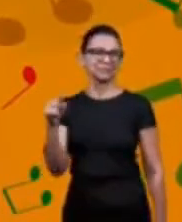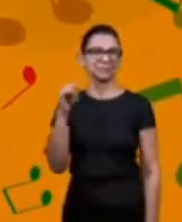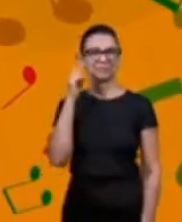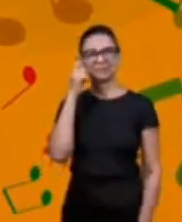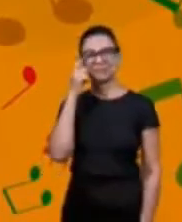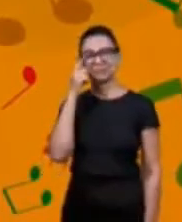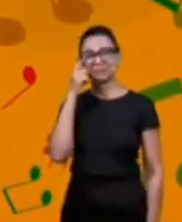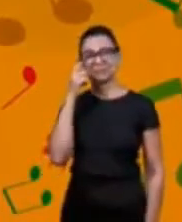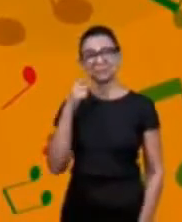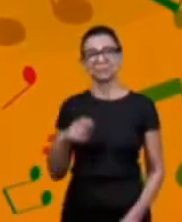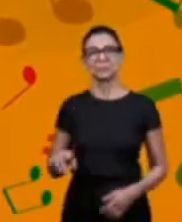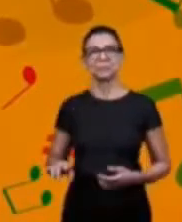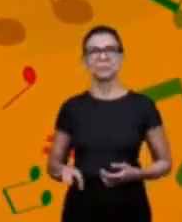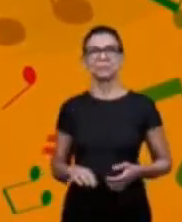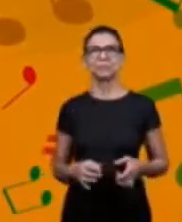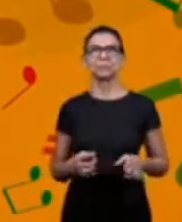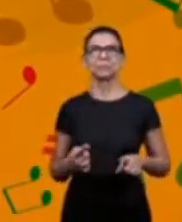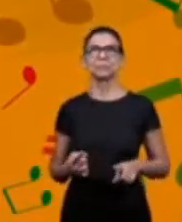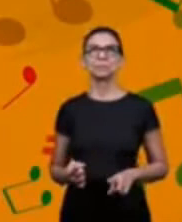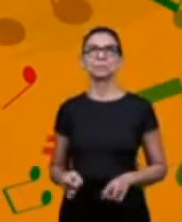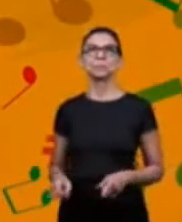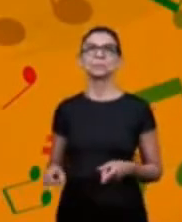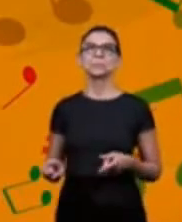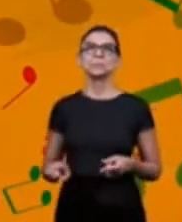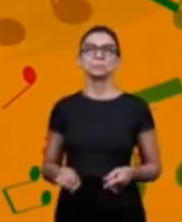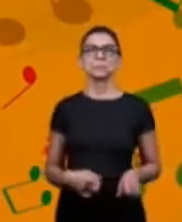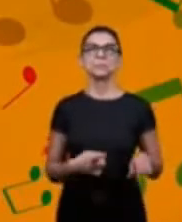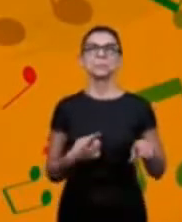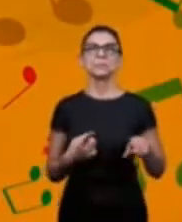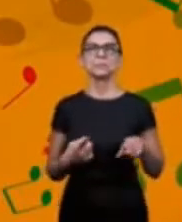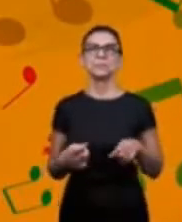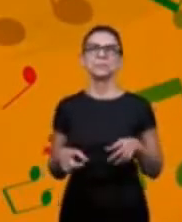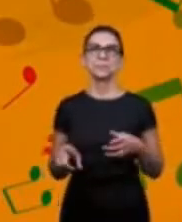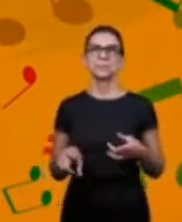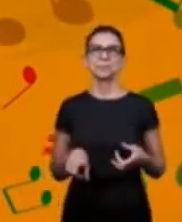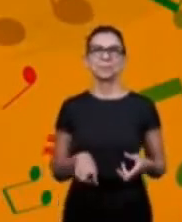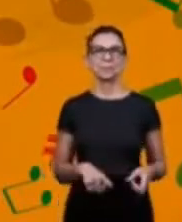e Sara de Ibirité, Minas Gerais.